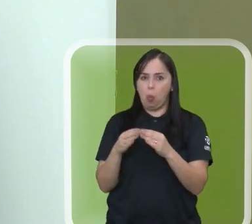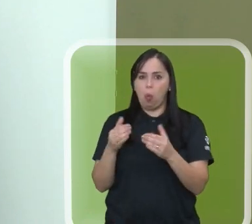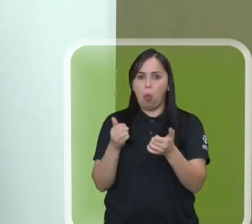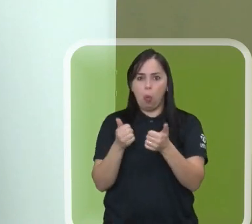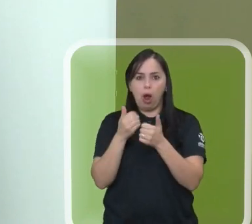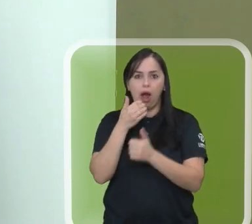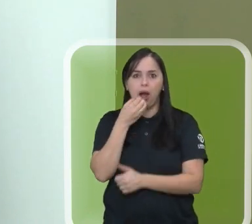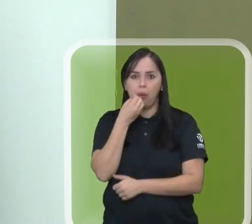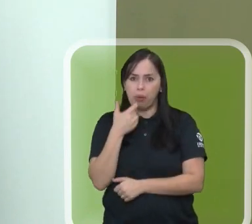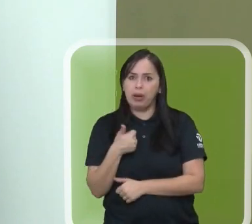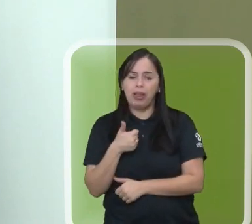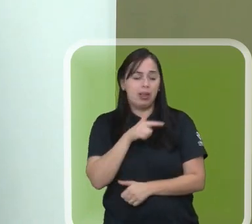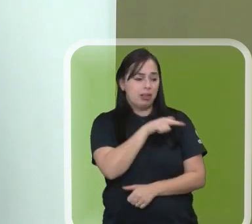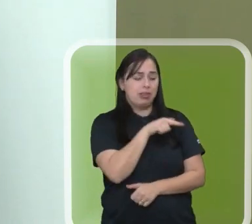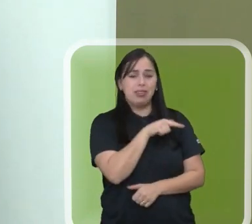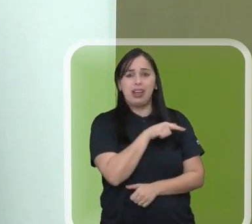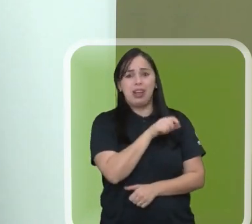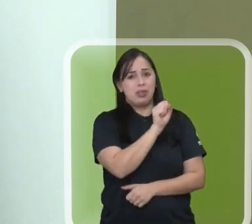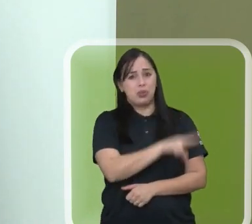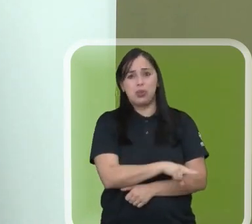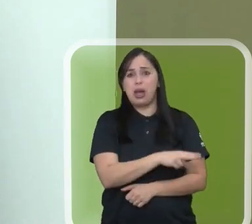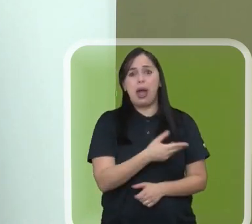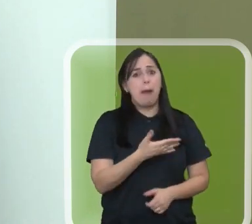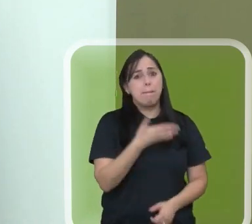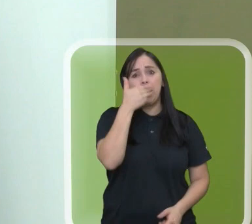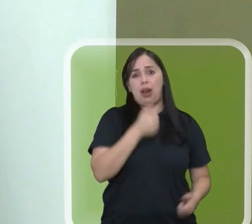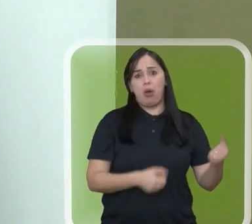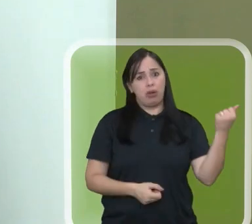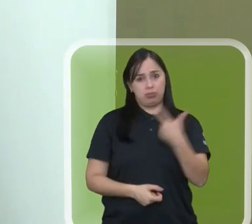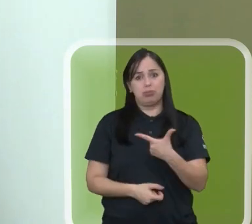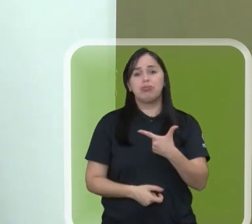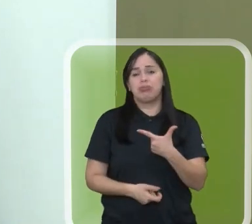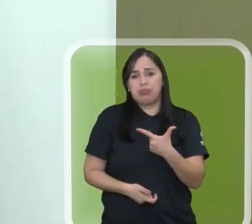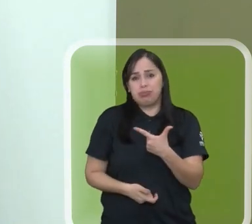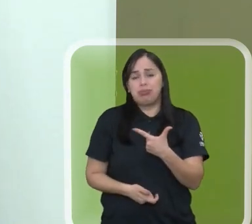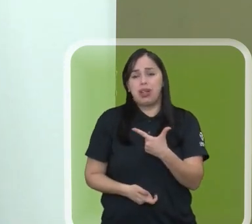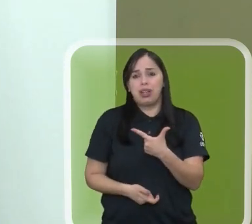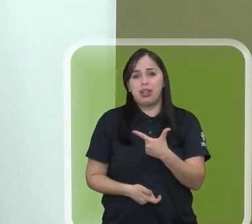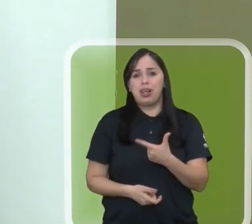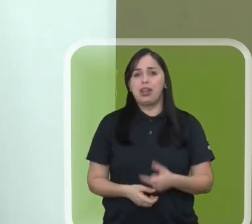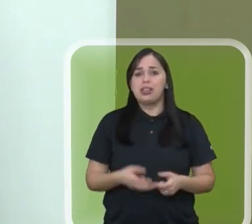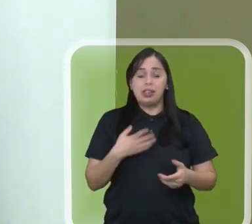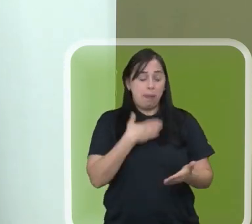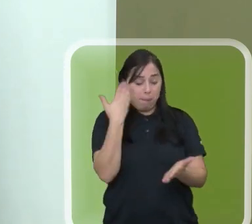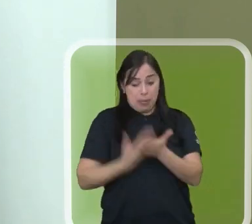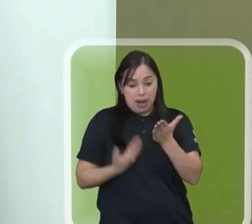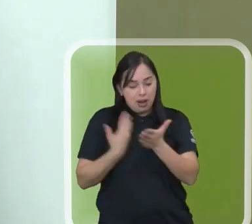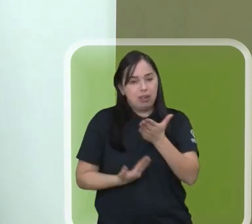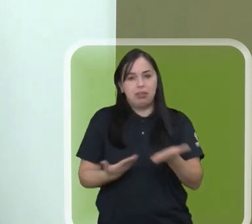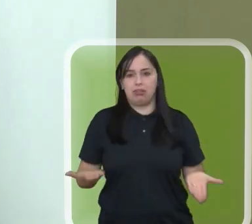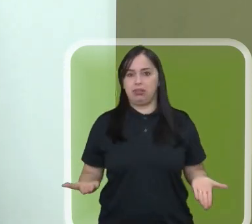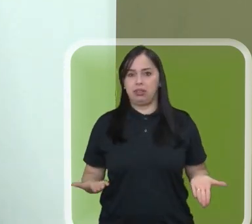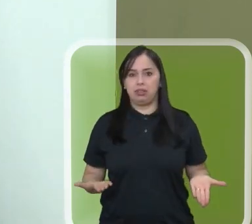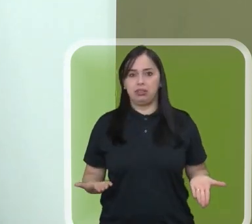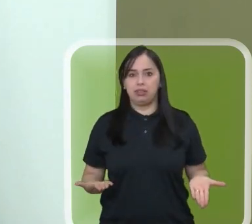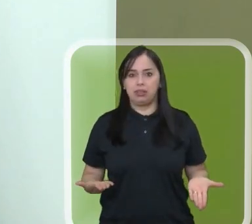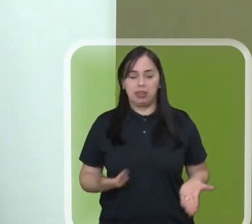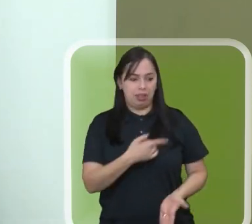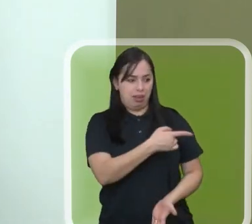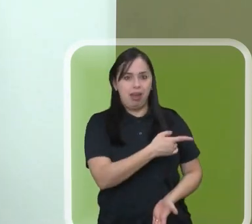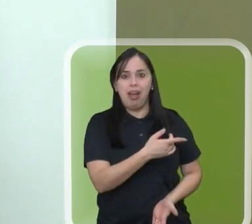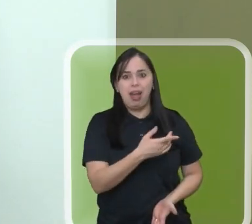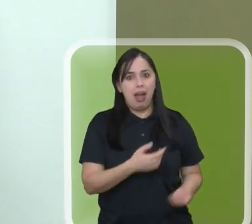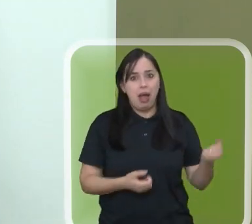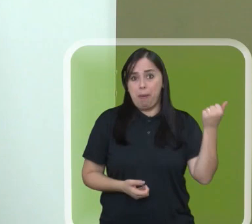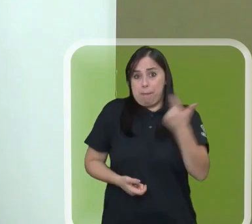elenco de Suzano tá, é melhor do que o nosso. Acabou, ganhou. Se você joga 3 vezes com o adversário, você perde, o que você vai questionar? Que o adversário é